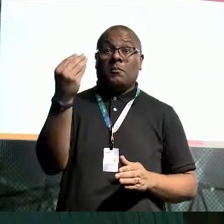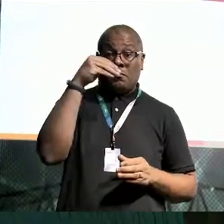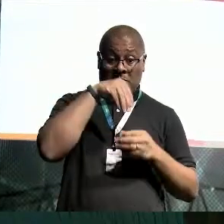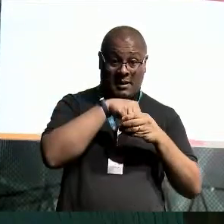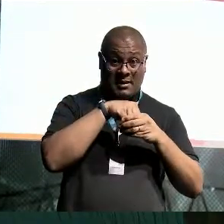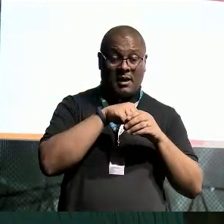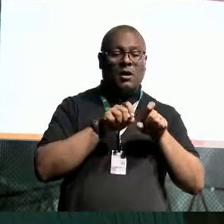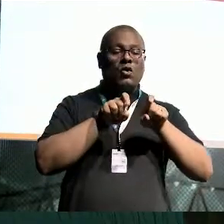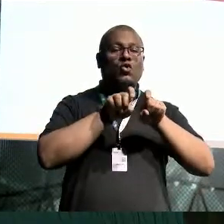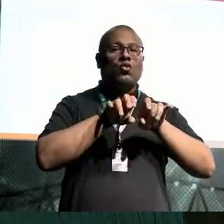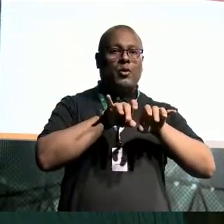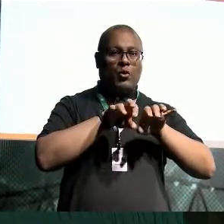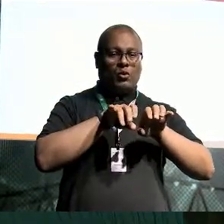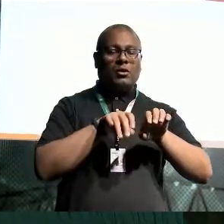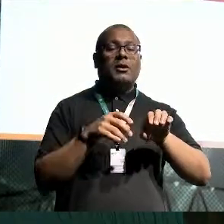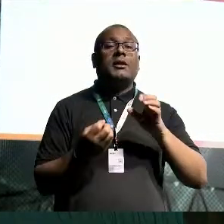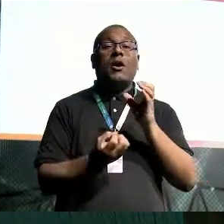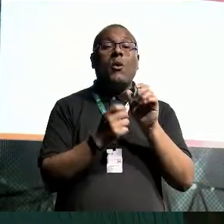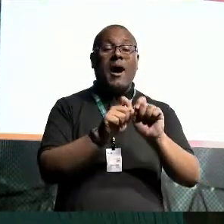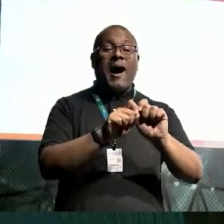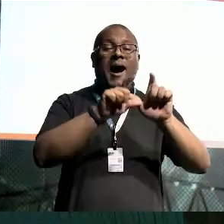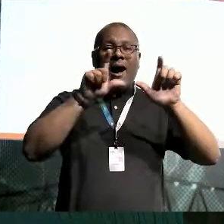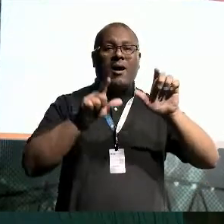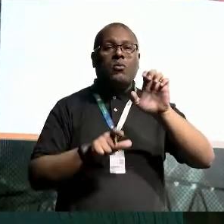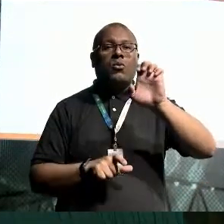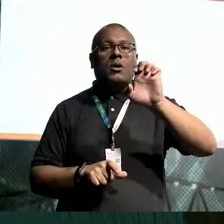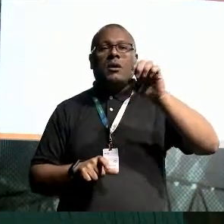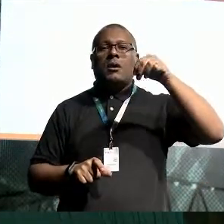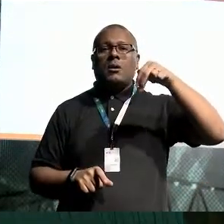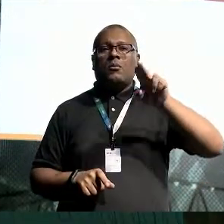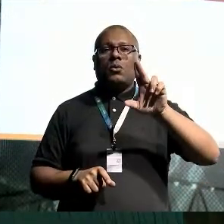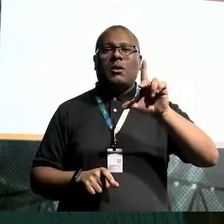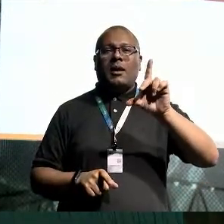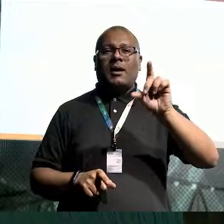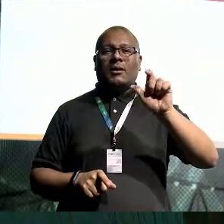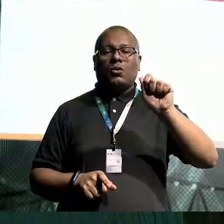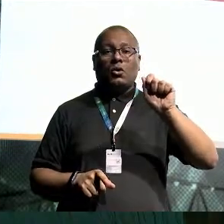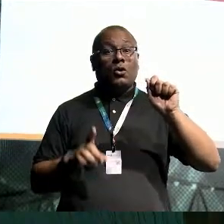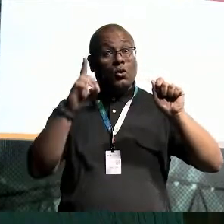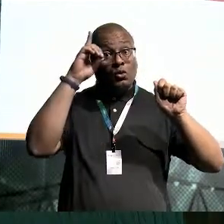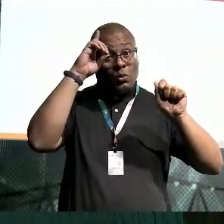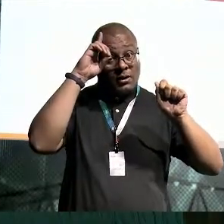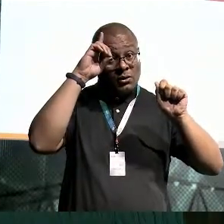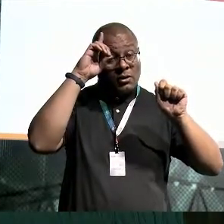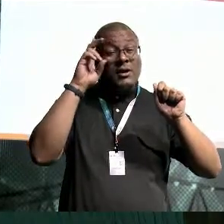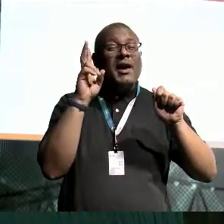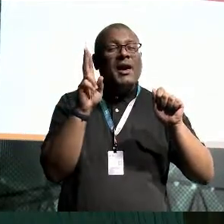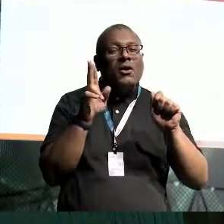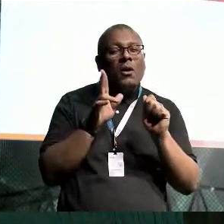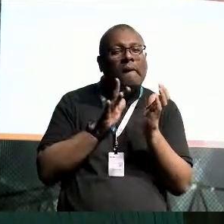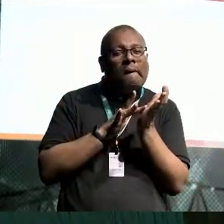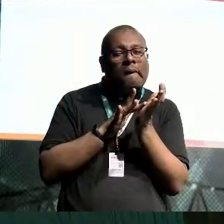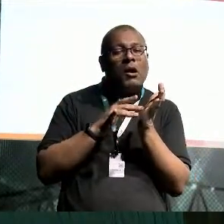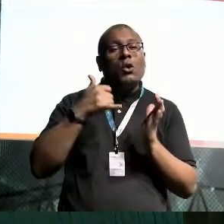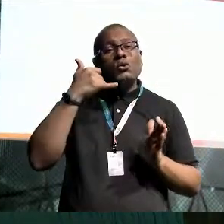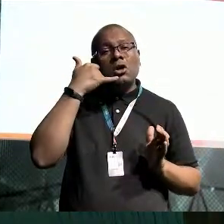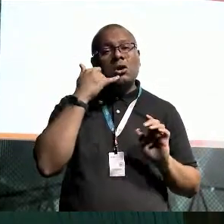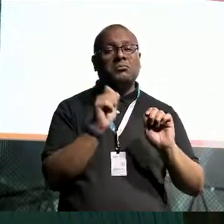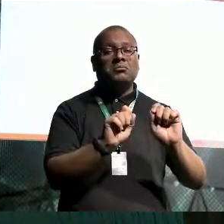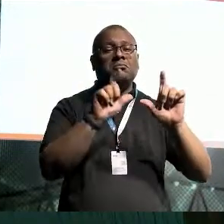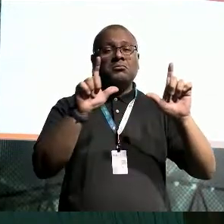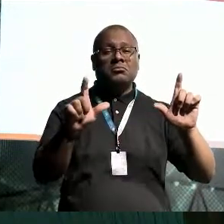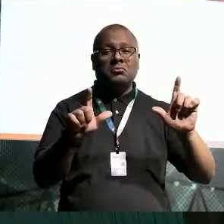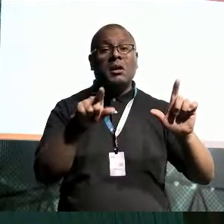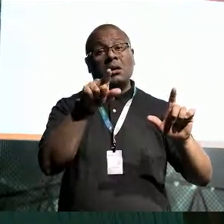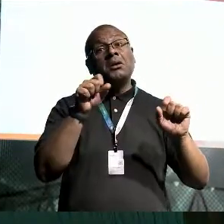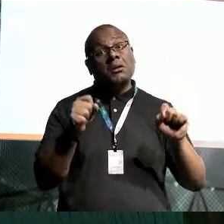e você consegue interagir com aquela aplicação como se estivesse no seu celular mesmo. E você também consegue instalar esse APK no seu